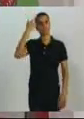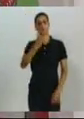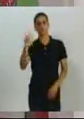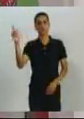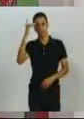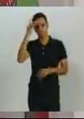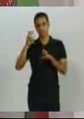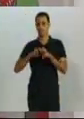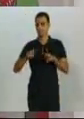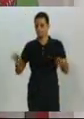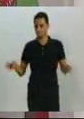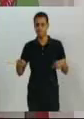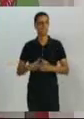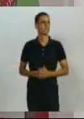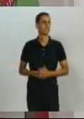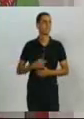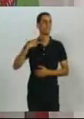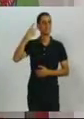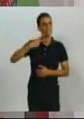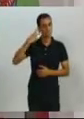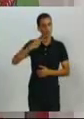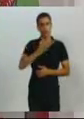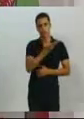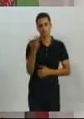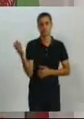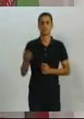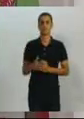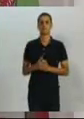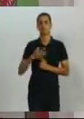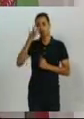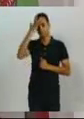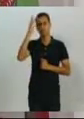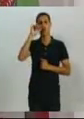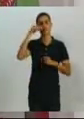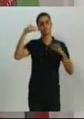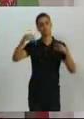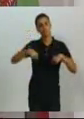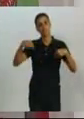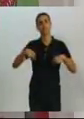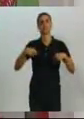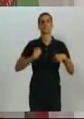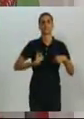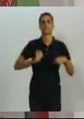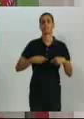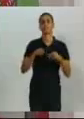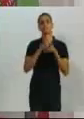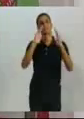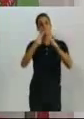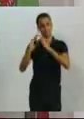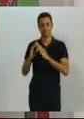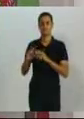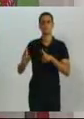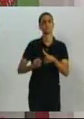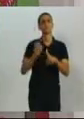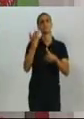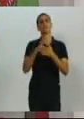mesa diretora, senhores vereadores, os que assistem nesse plenário, que assistem em casa, uma boa tarde. Primeiramente quero